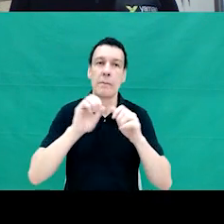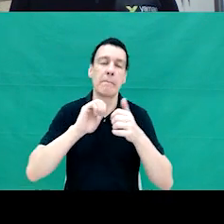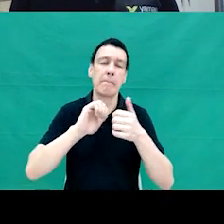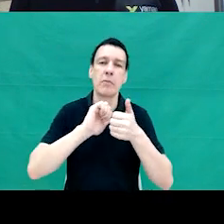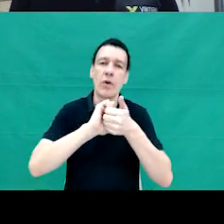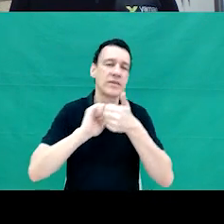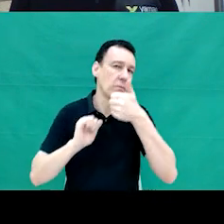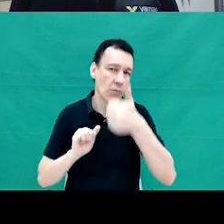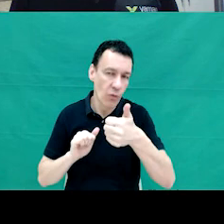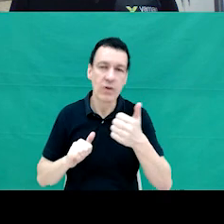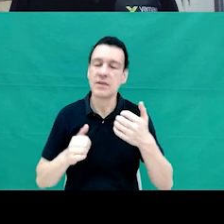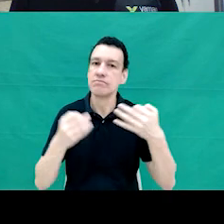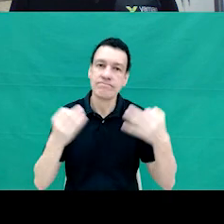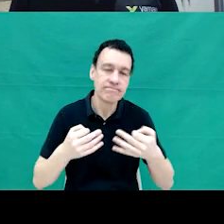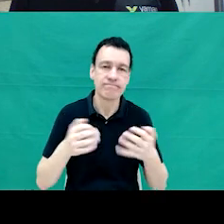boa usabilidade.